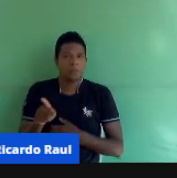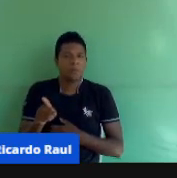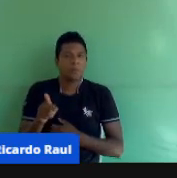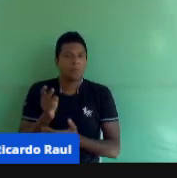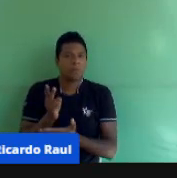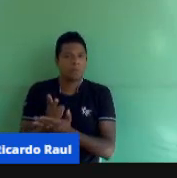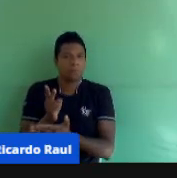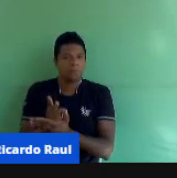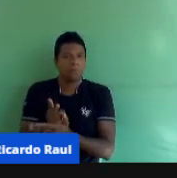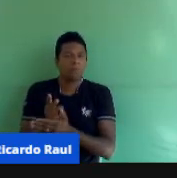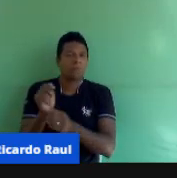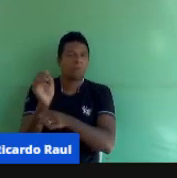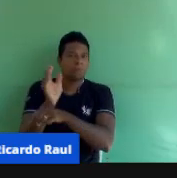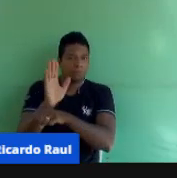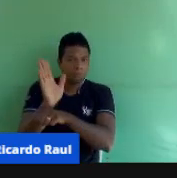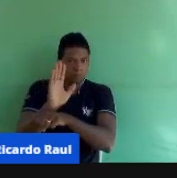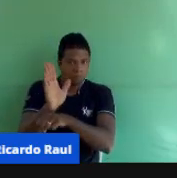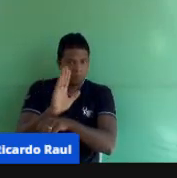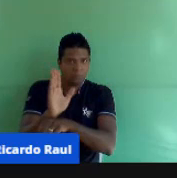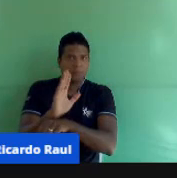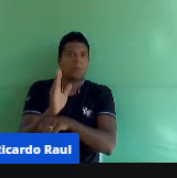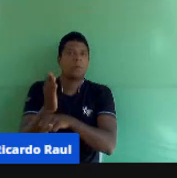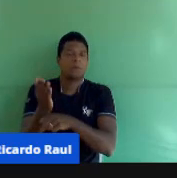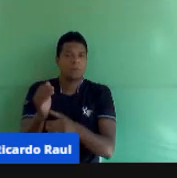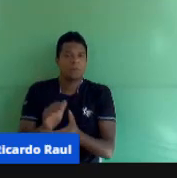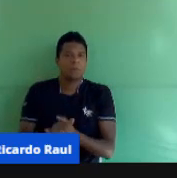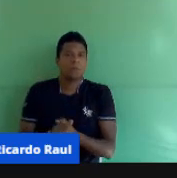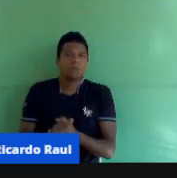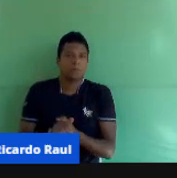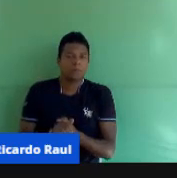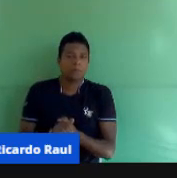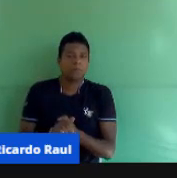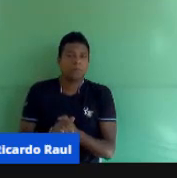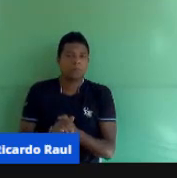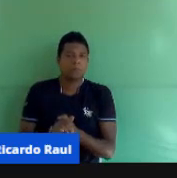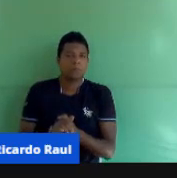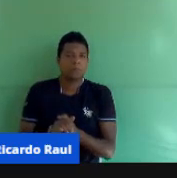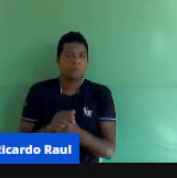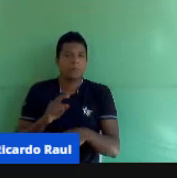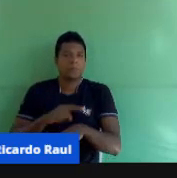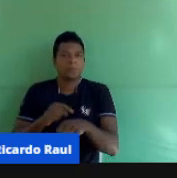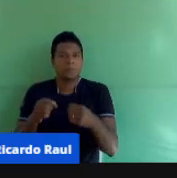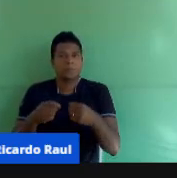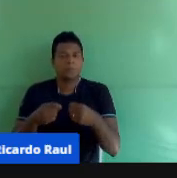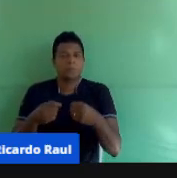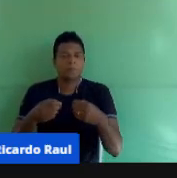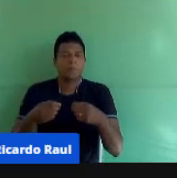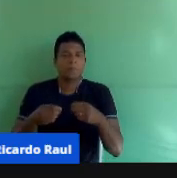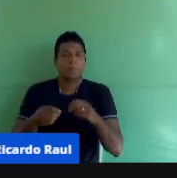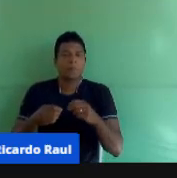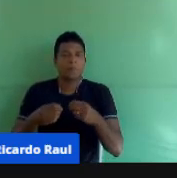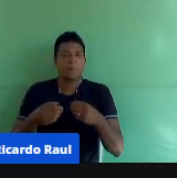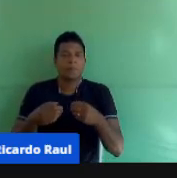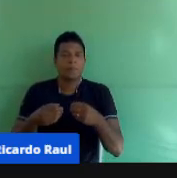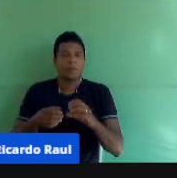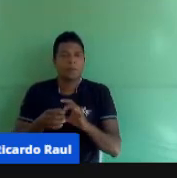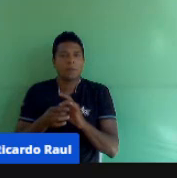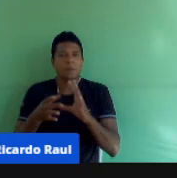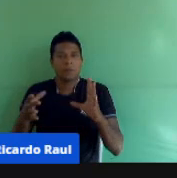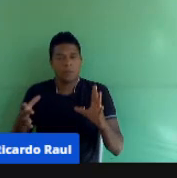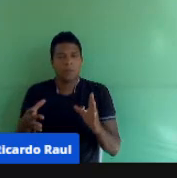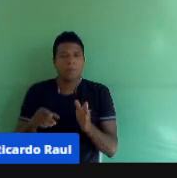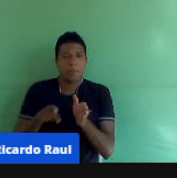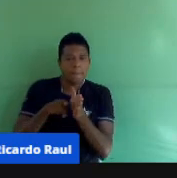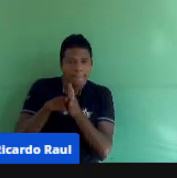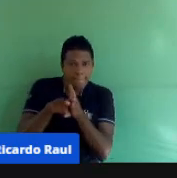está assistindo filmes nos seus horários livres, a pesquisa bibliográfica, que foi o que a gente fez, né, no caso,